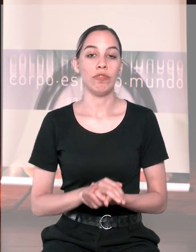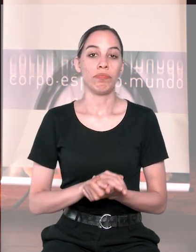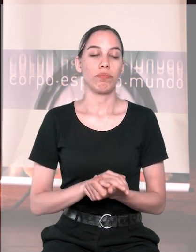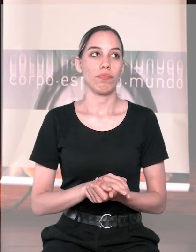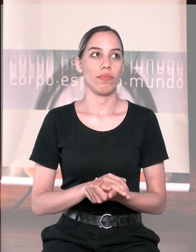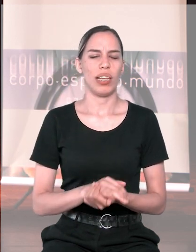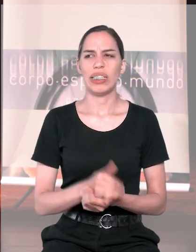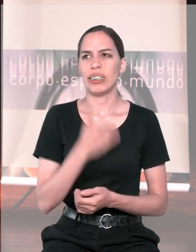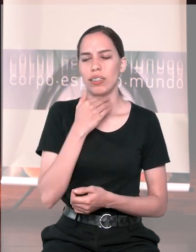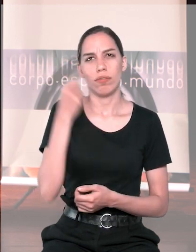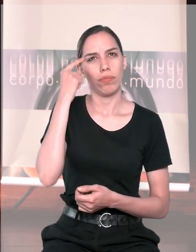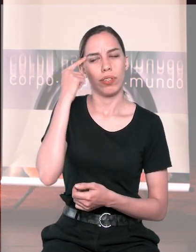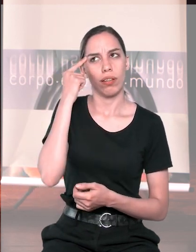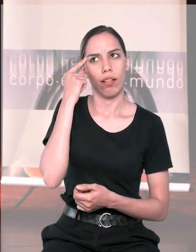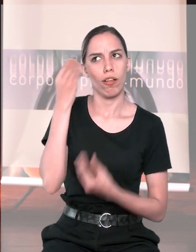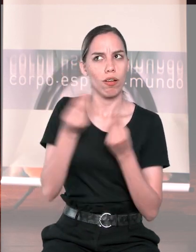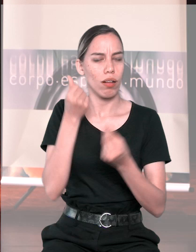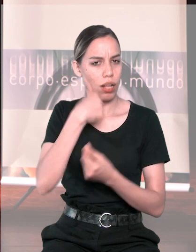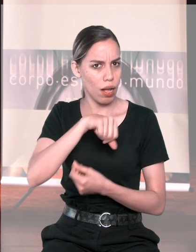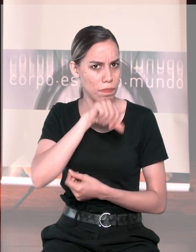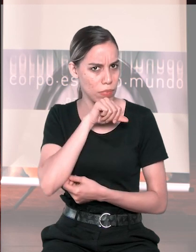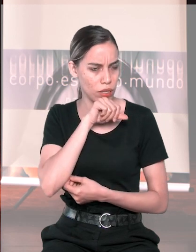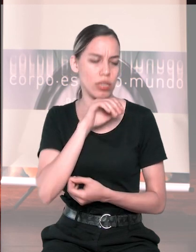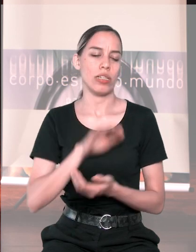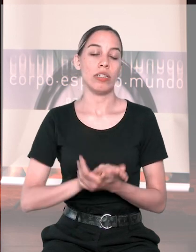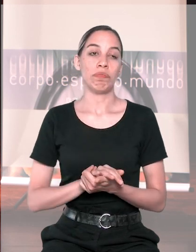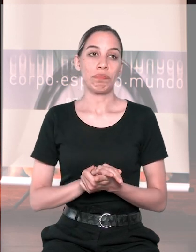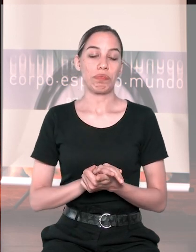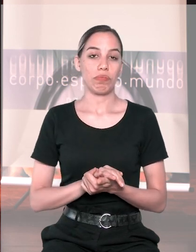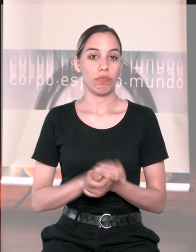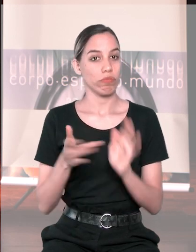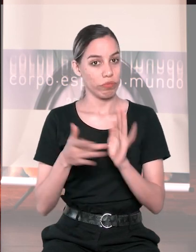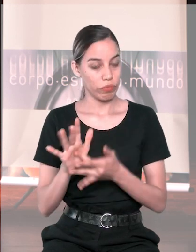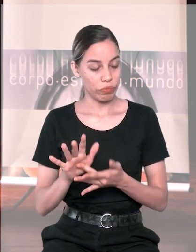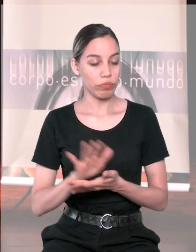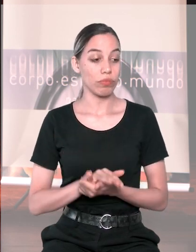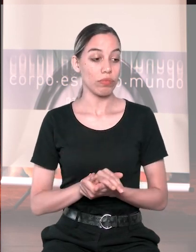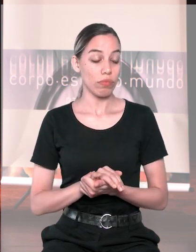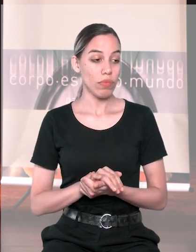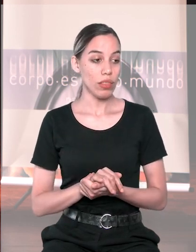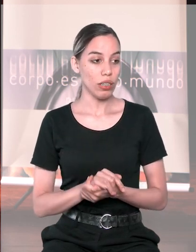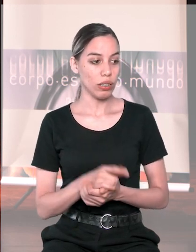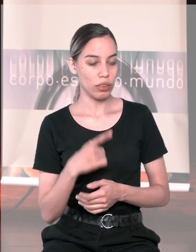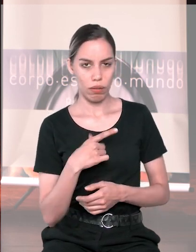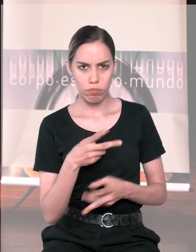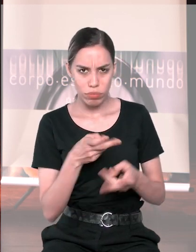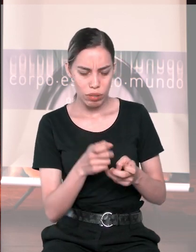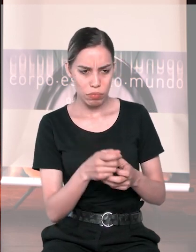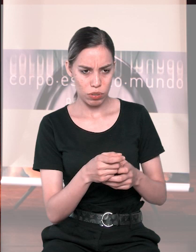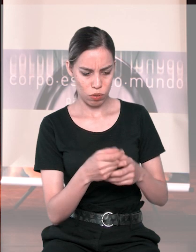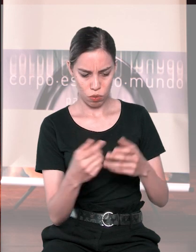no lugar da mãe da Virgem Maria. E para construir esse quadro, ele tinha assim infinitas posições,